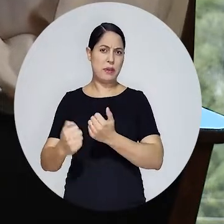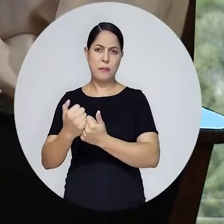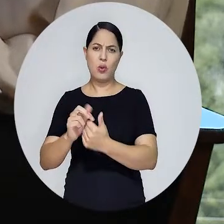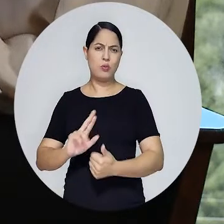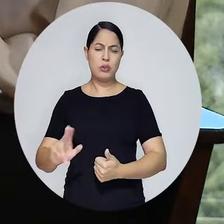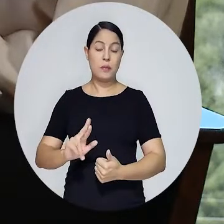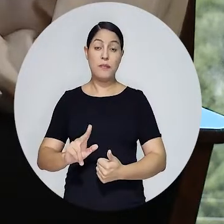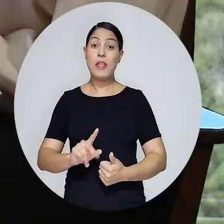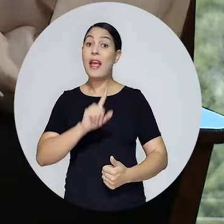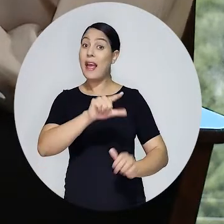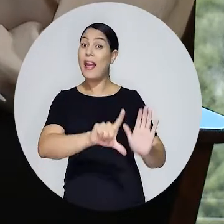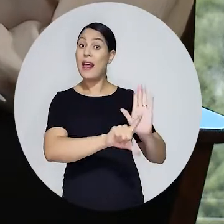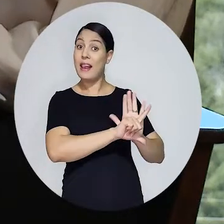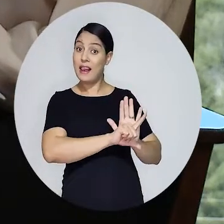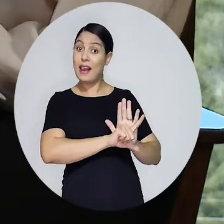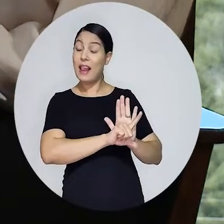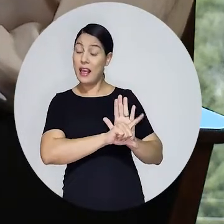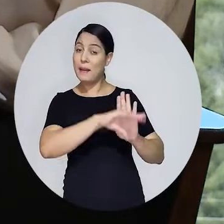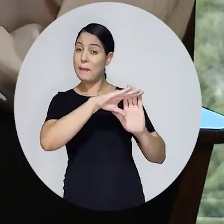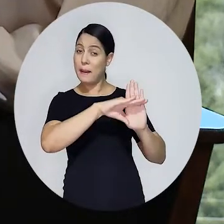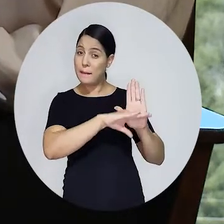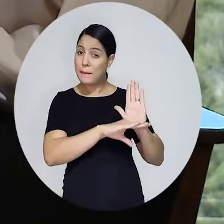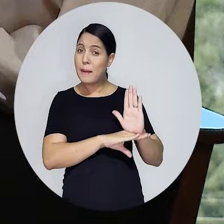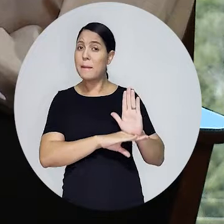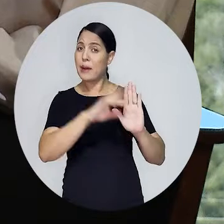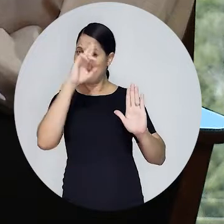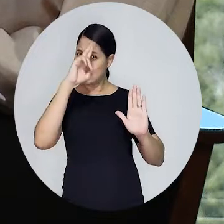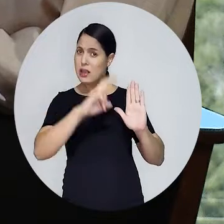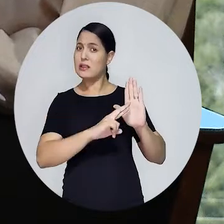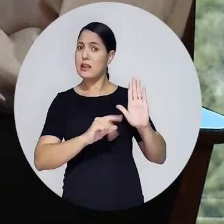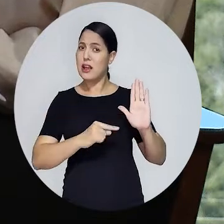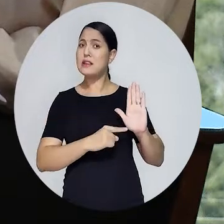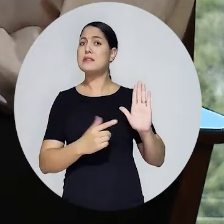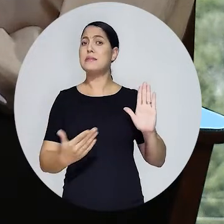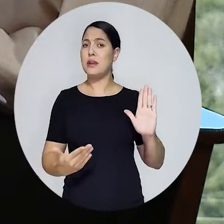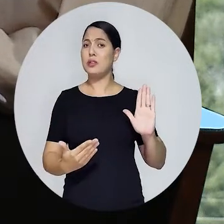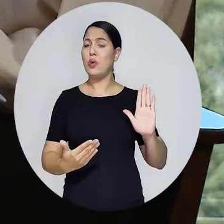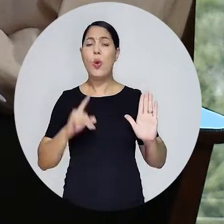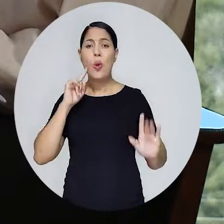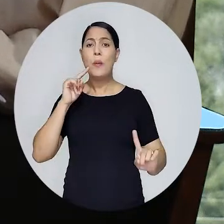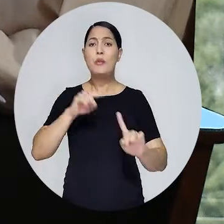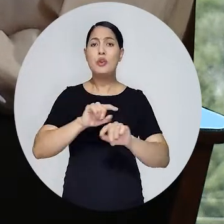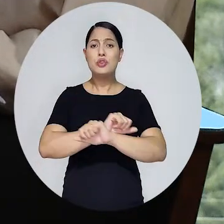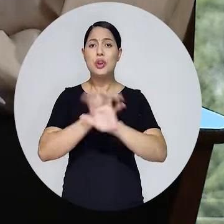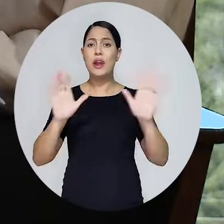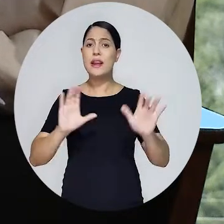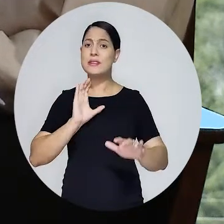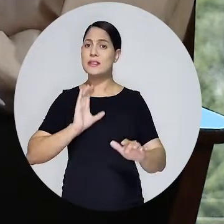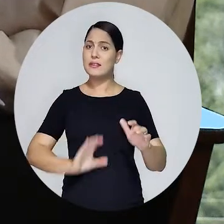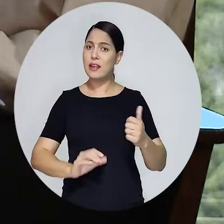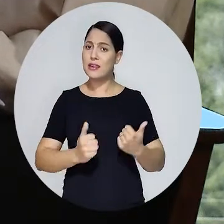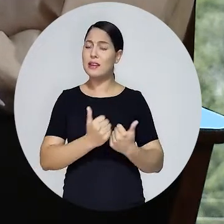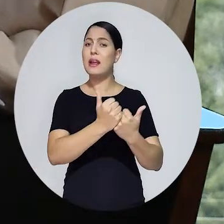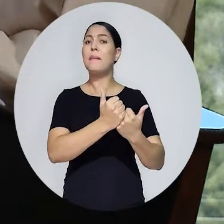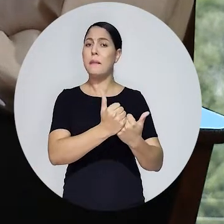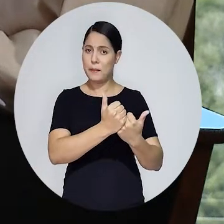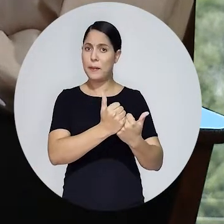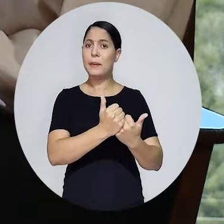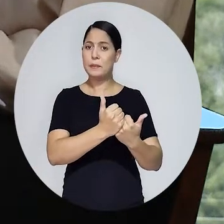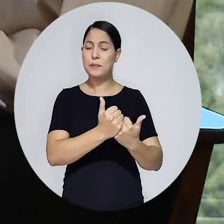cidadão, ele está no lado da cidadania. Ele tem um status constitucional, está na Constituição Federal que ele é indispensável à administração da